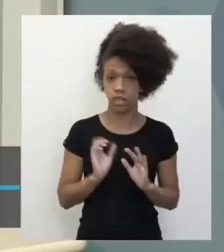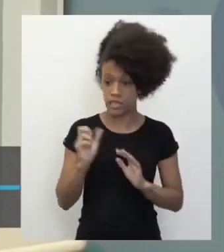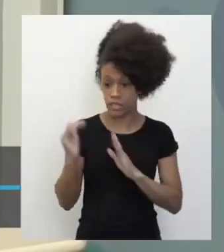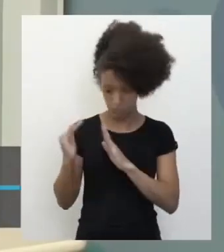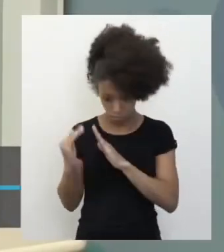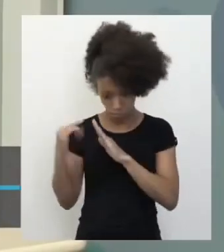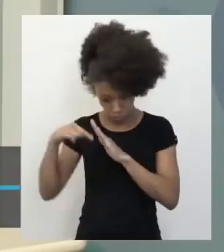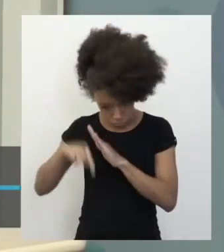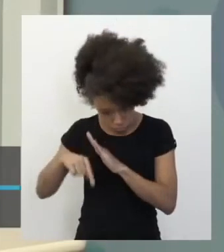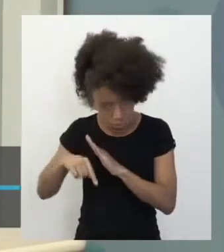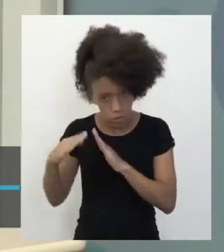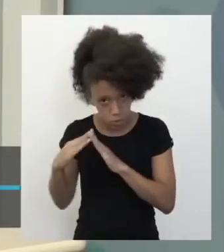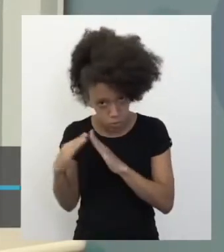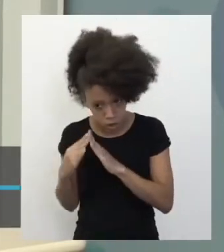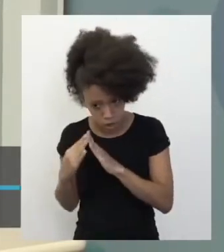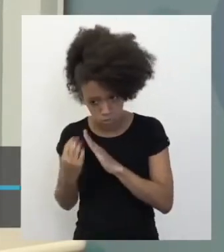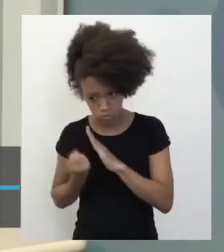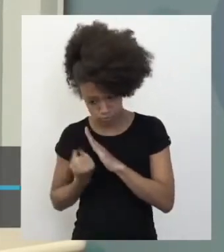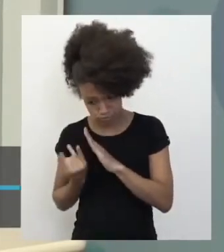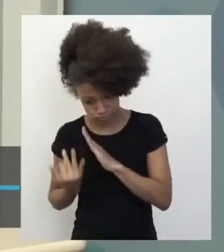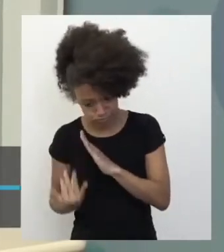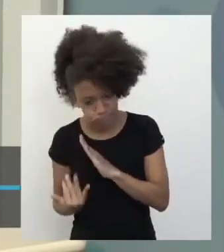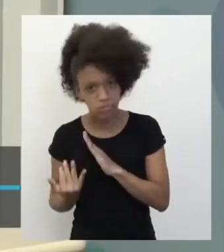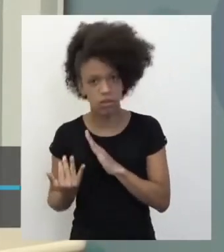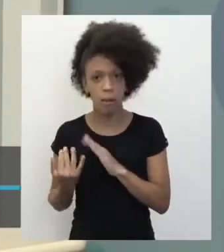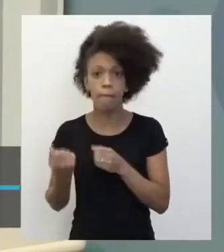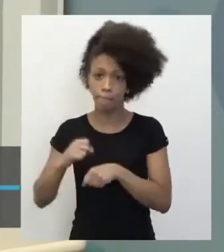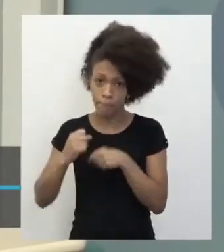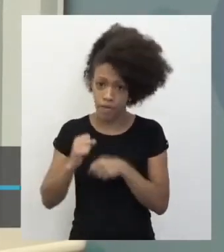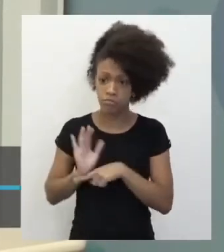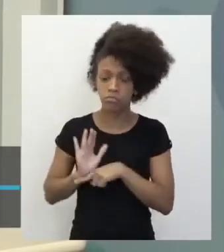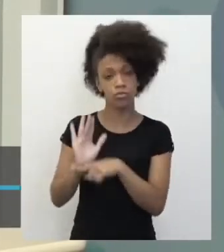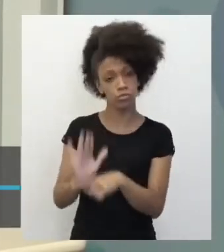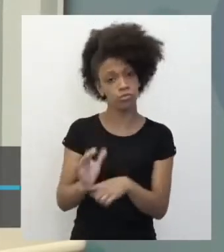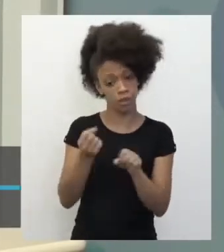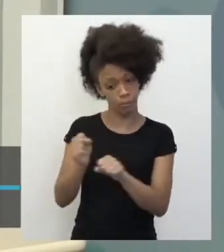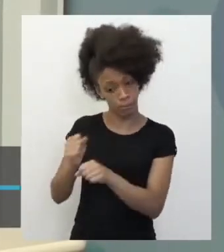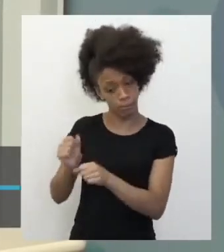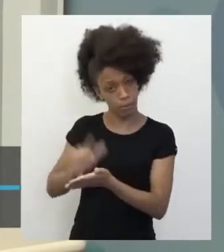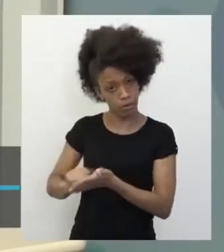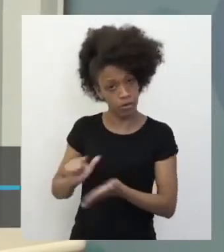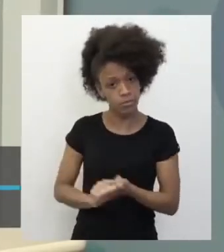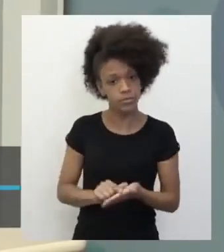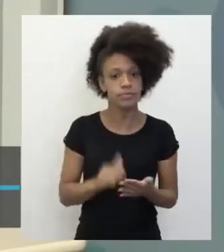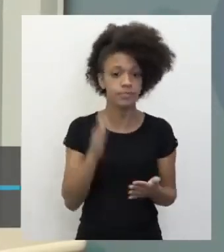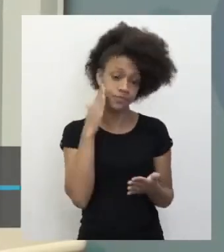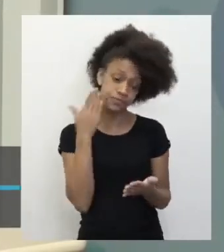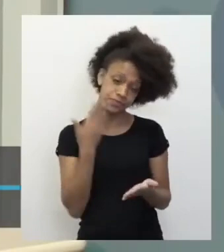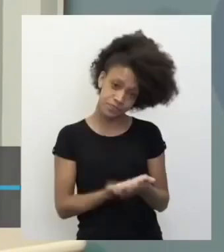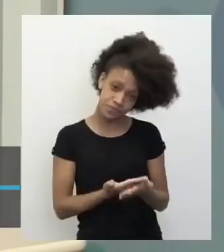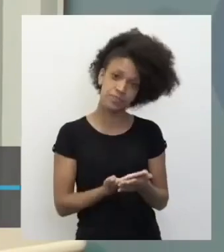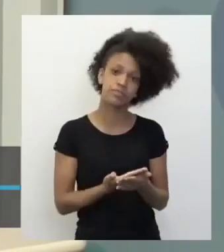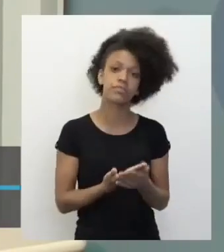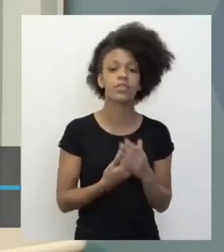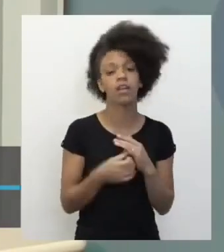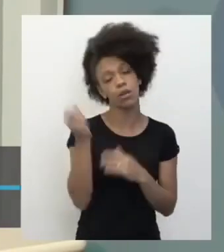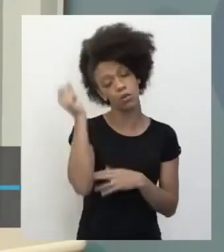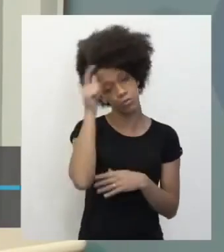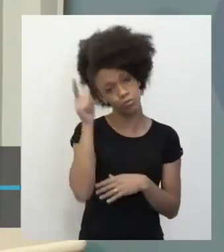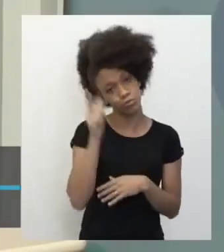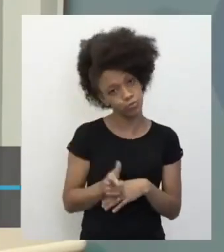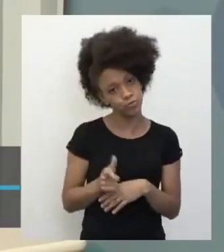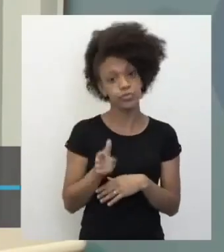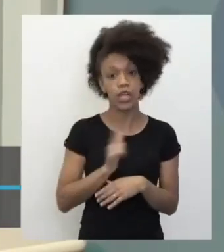forma, colaborar para aquilo. Porém, acredito eu que o serviço doméstico, culturalmente,